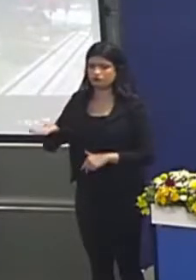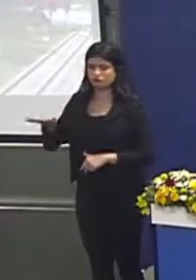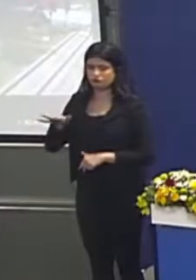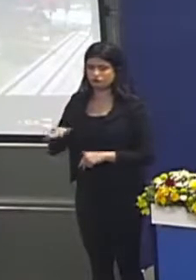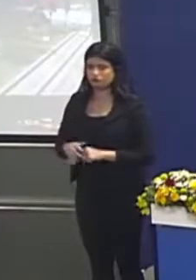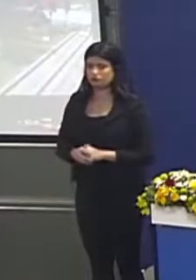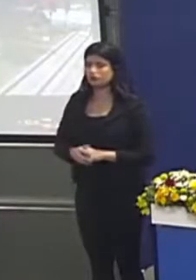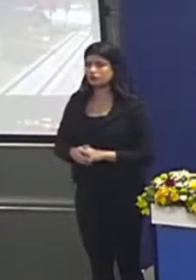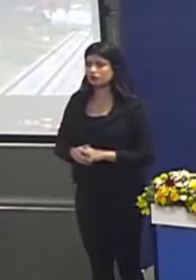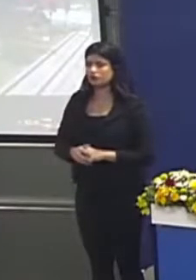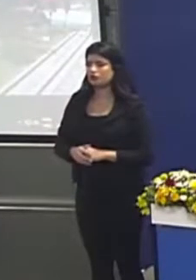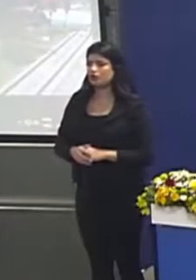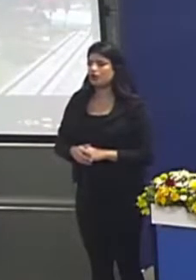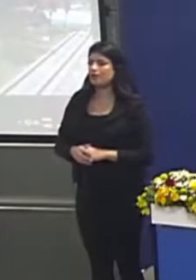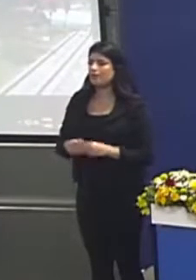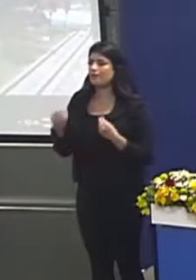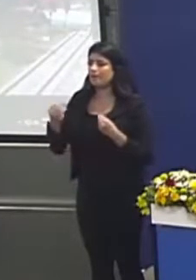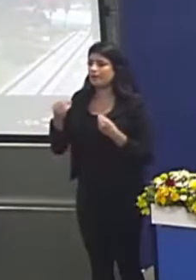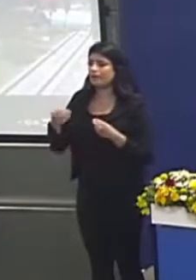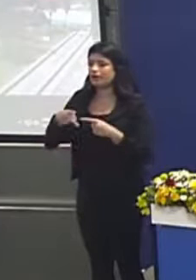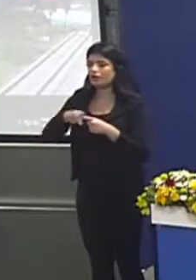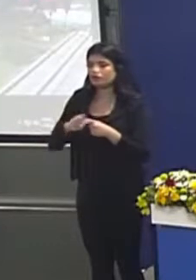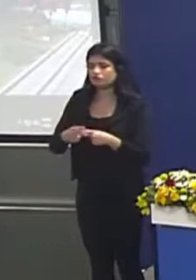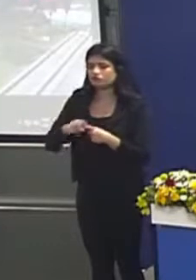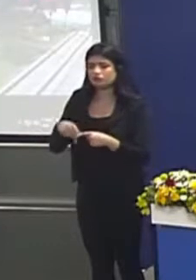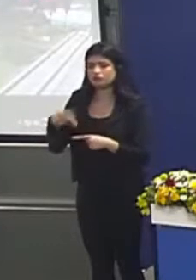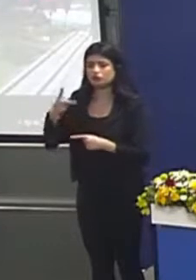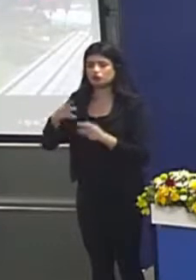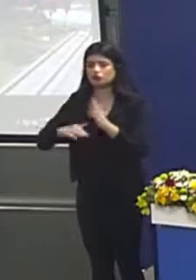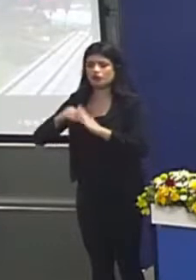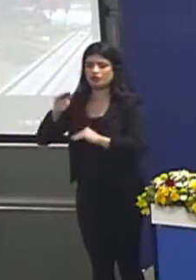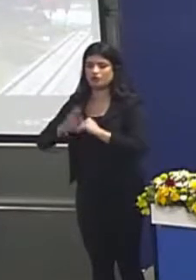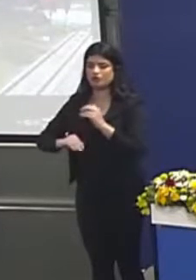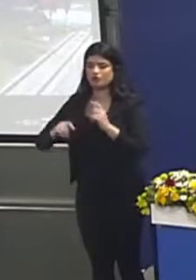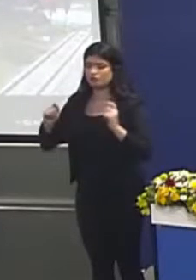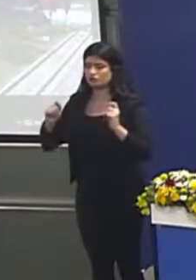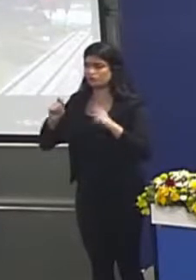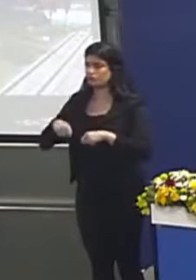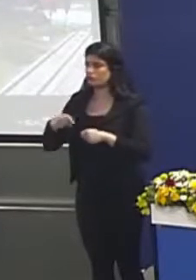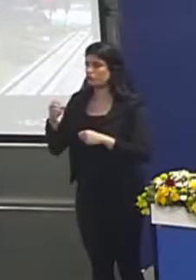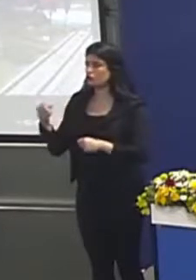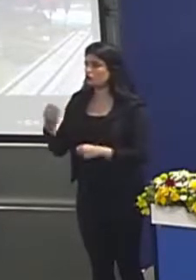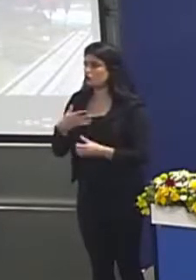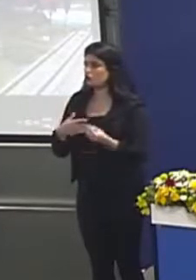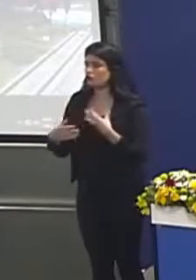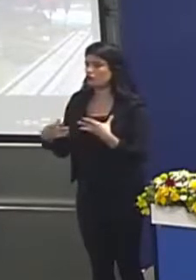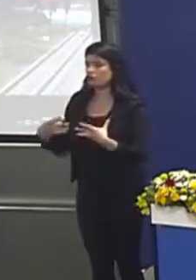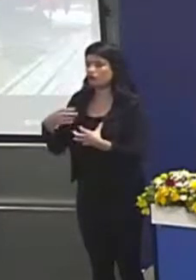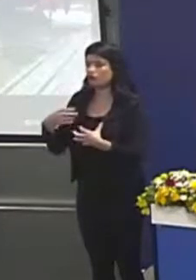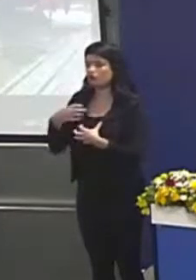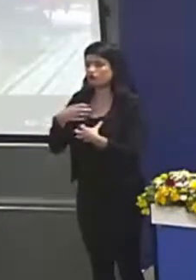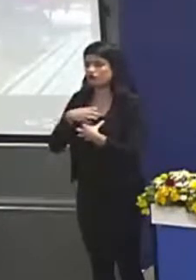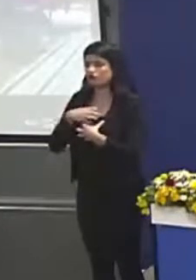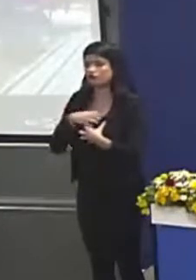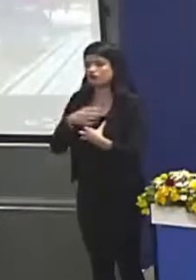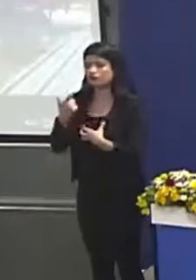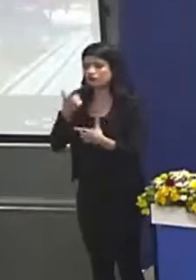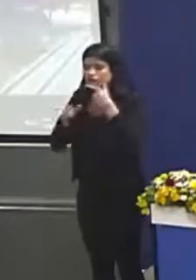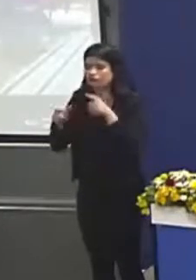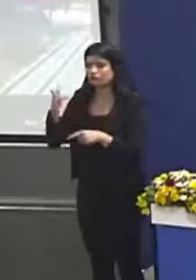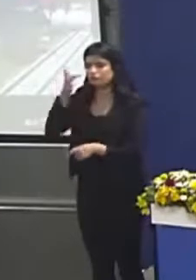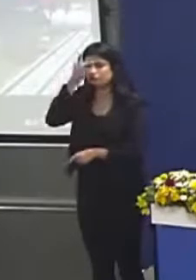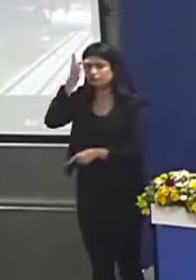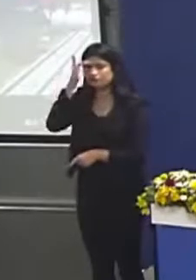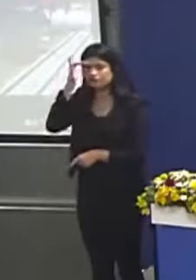psicólogas para o reajuste de suas práticas, possibilitando novos jeitos de se realizar o cuidado com a saúde mental